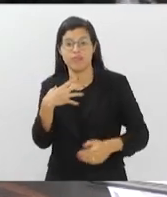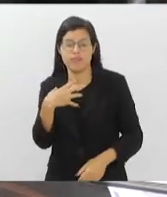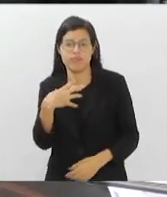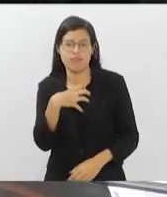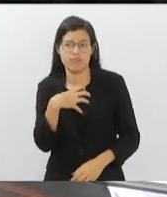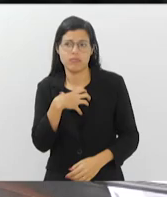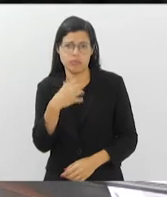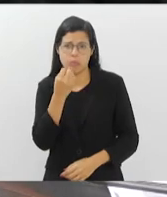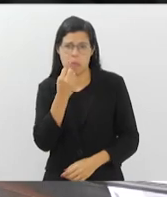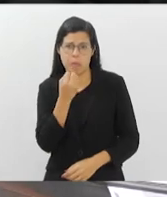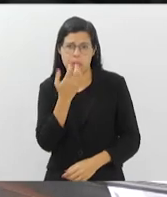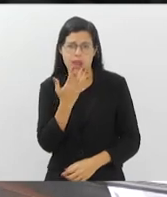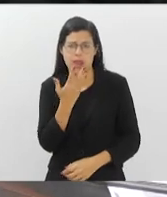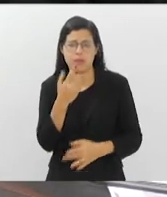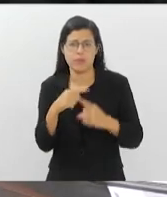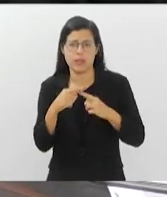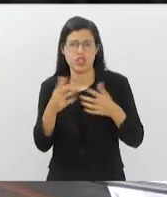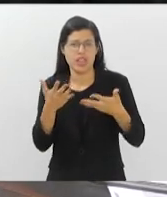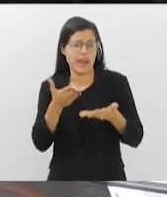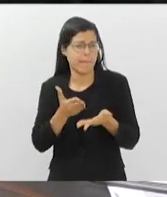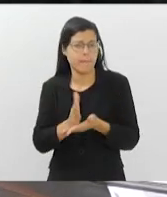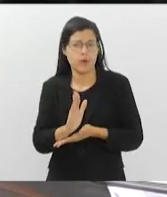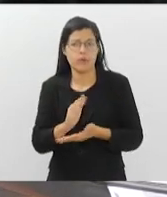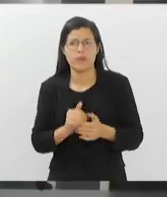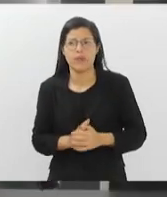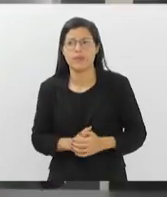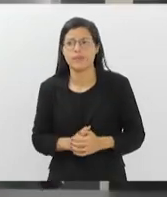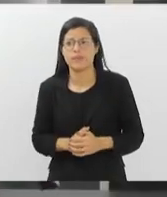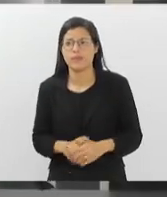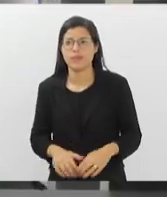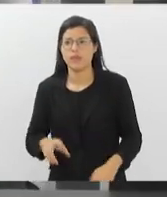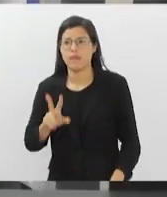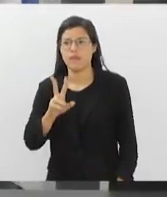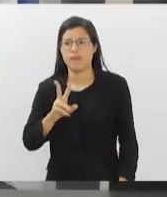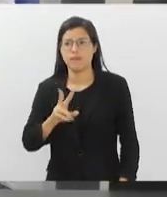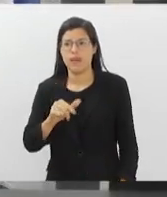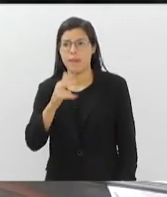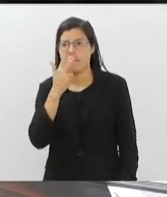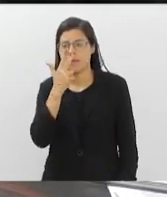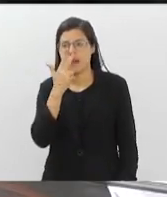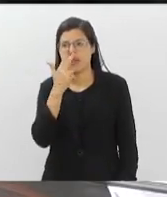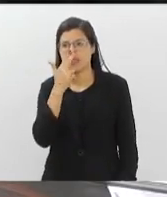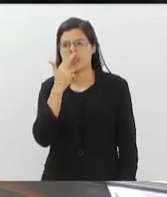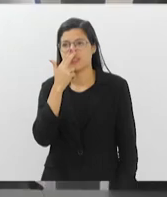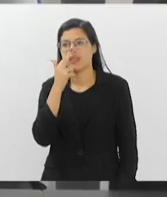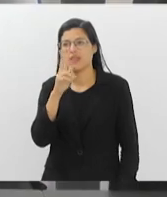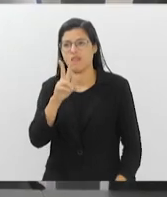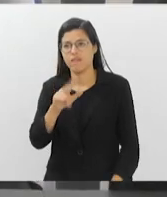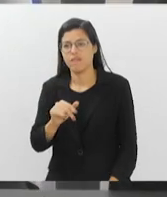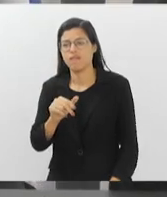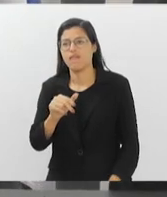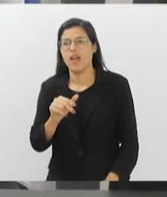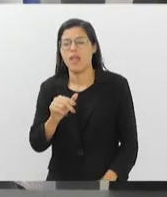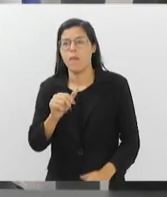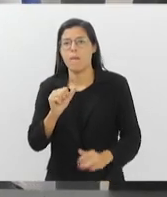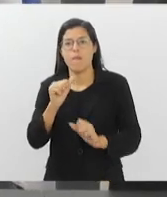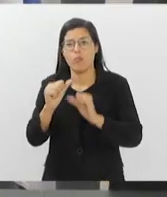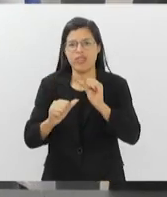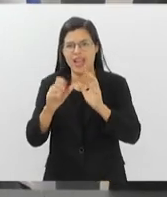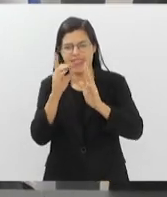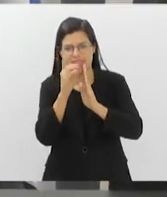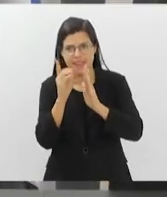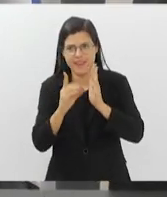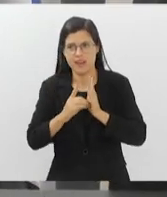quer é aprovar esse programa. Me permite uma parte? Vai virar uma moda de deputado. Revogar todos os decretos. Revocar decreto, que, assim, o